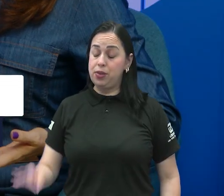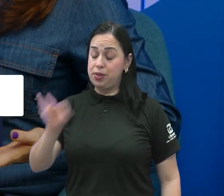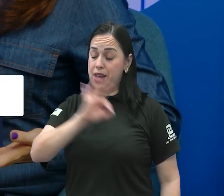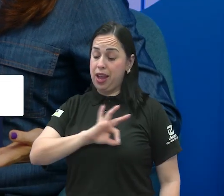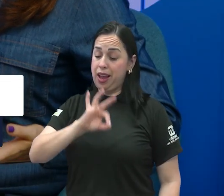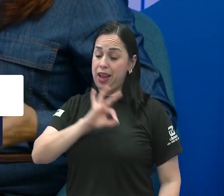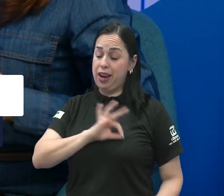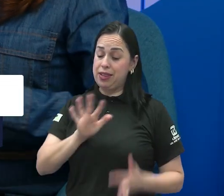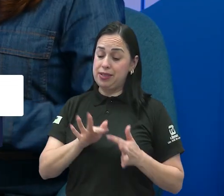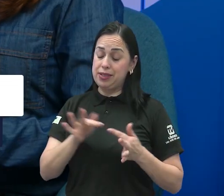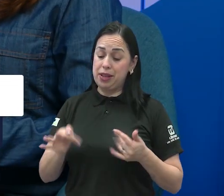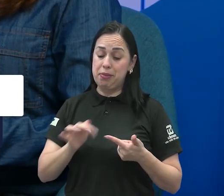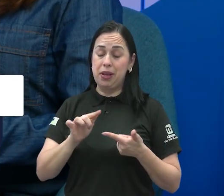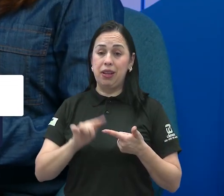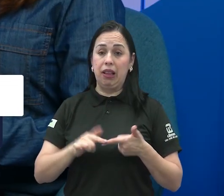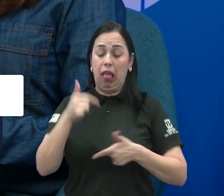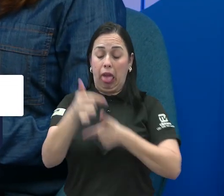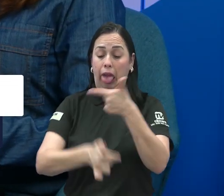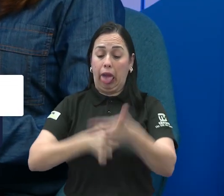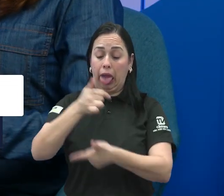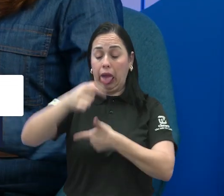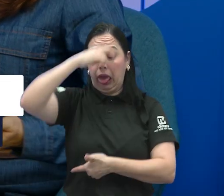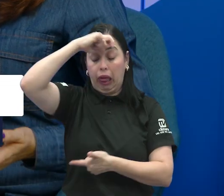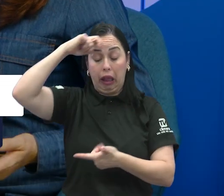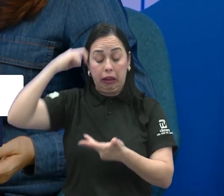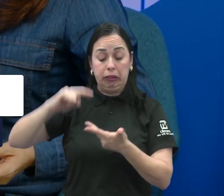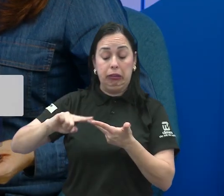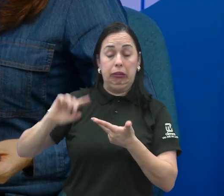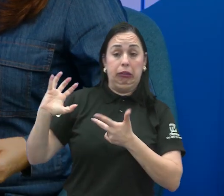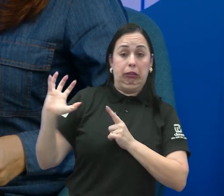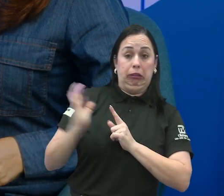Baixos salários, sobrecarga de trabalho, pressão por